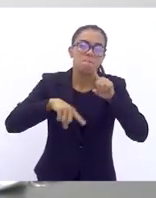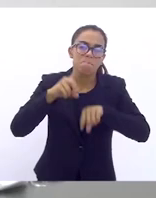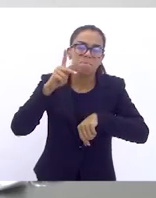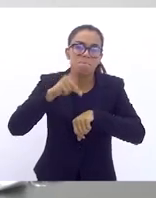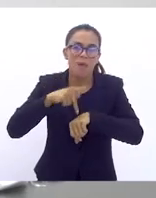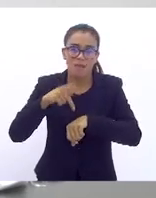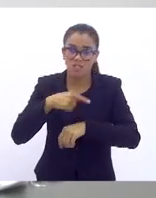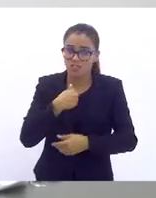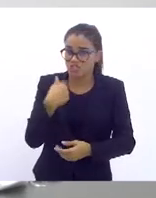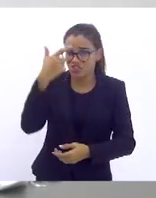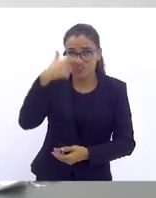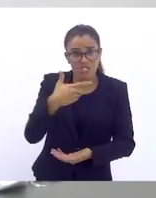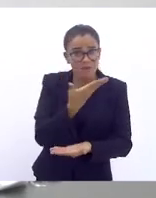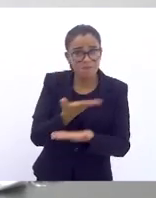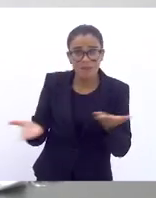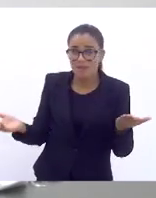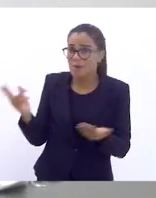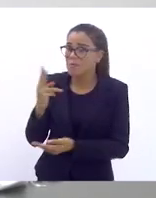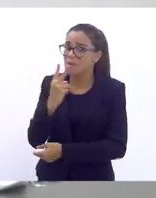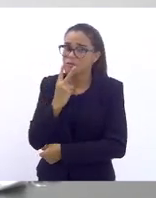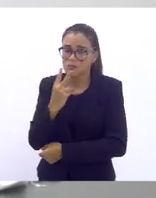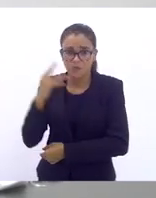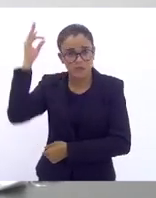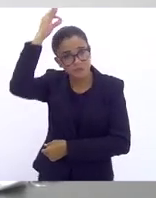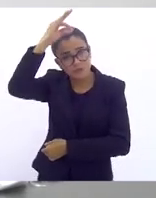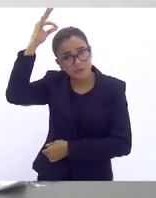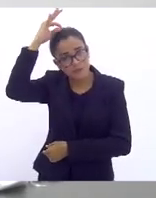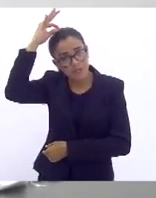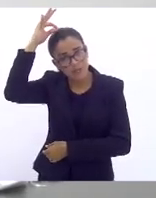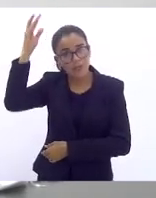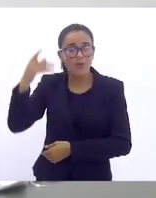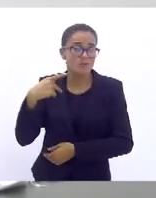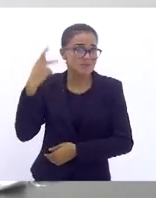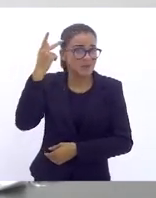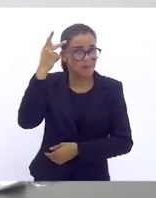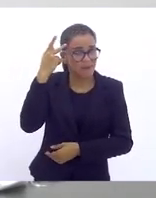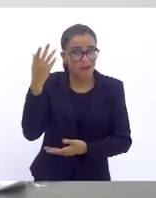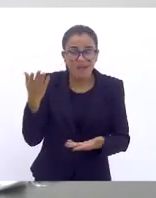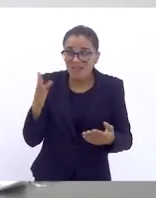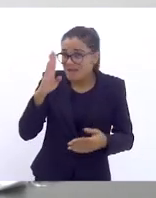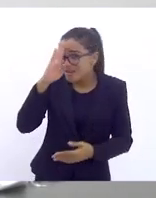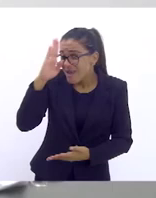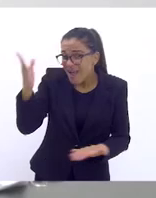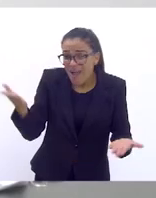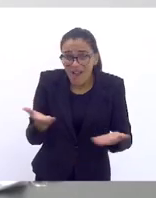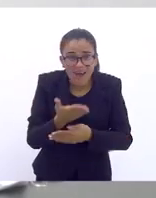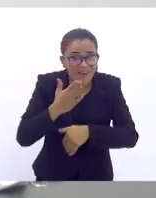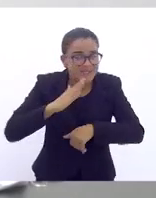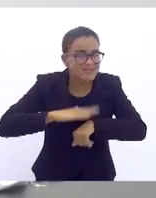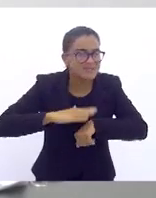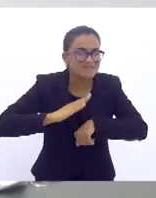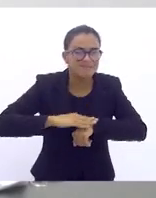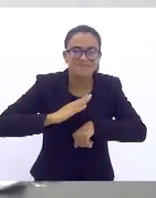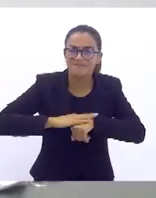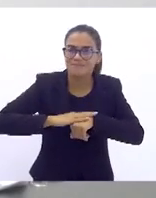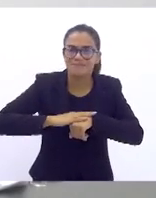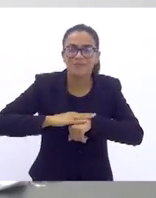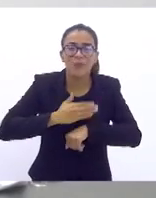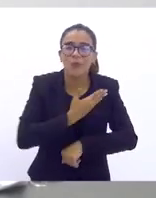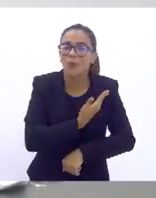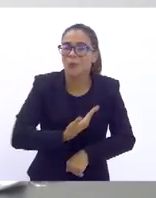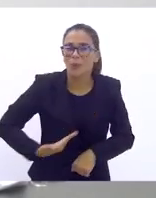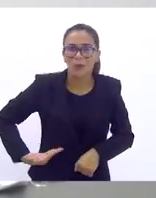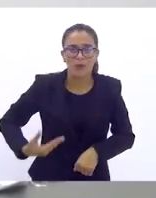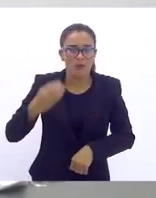para o Espírito Santo Minas Gerais São Paulo Principalmente nesse momento histórico que o